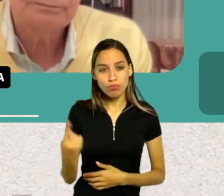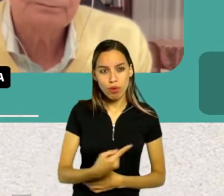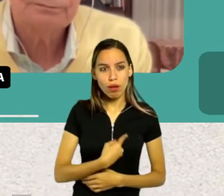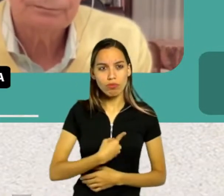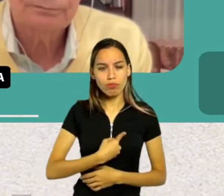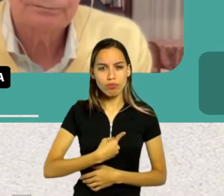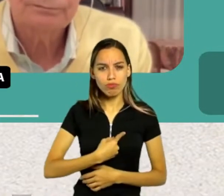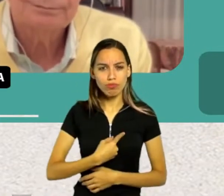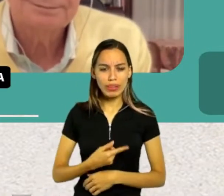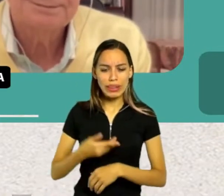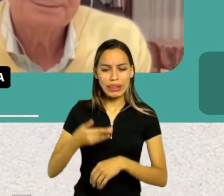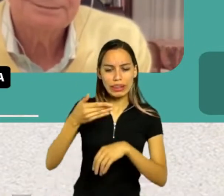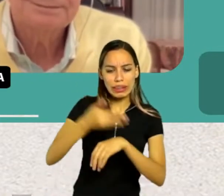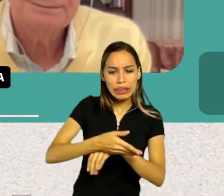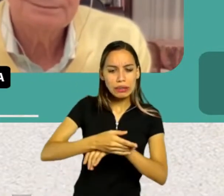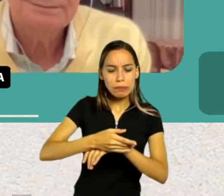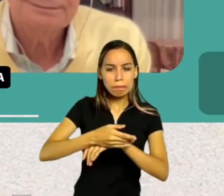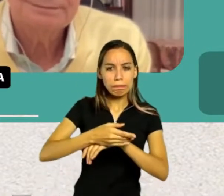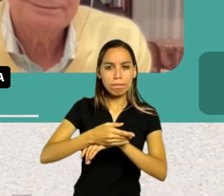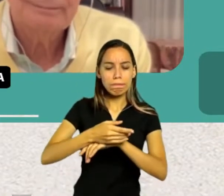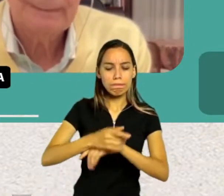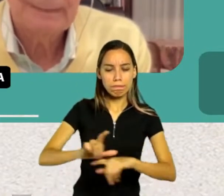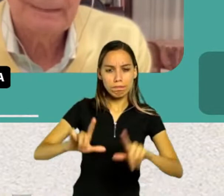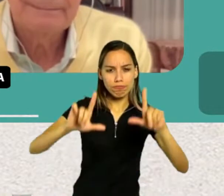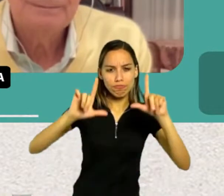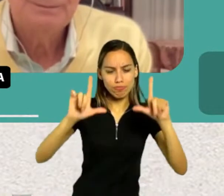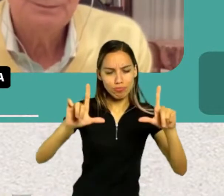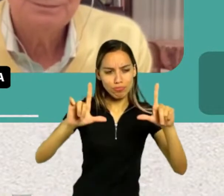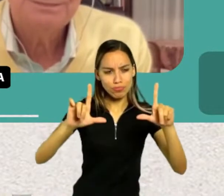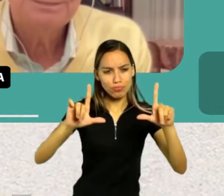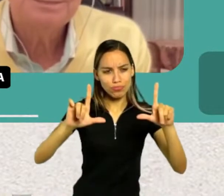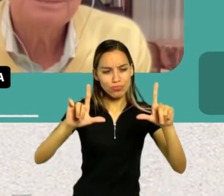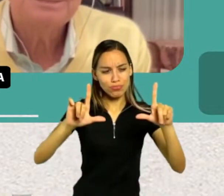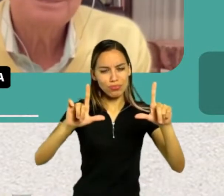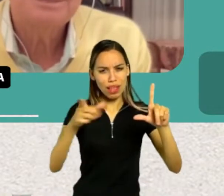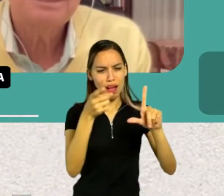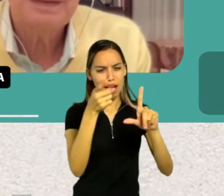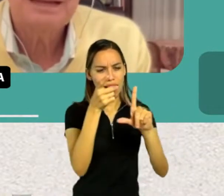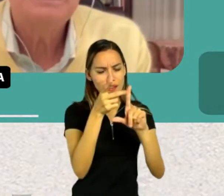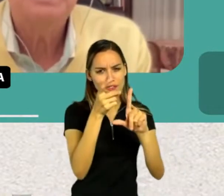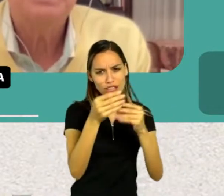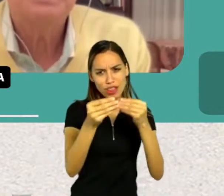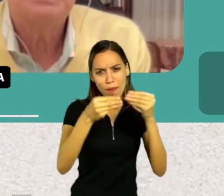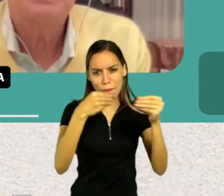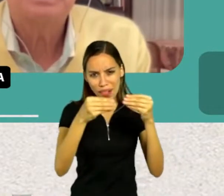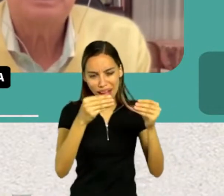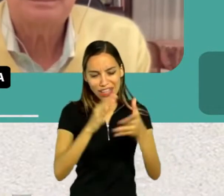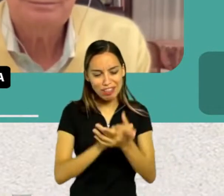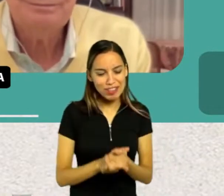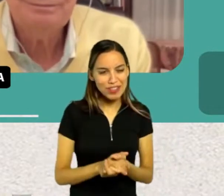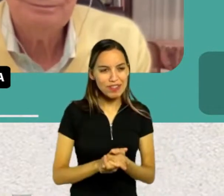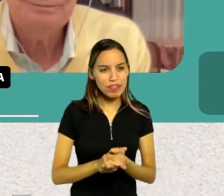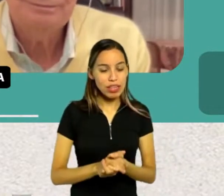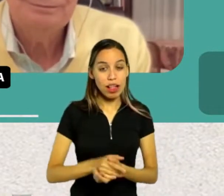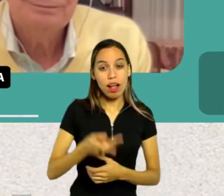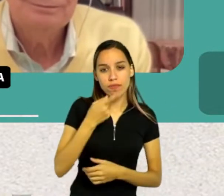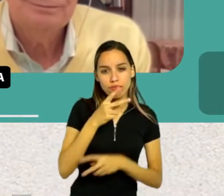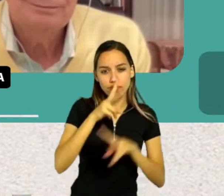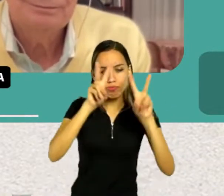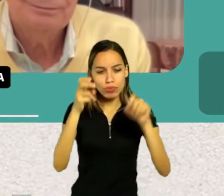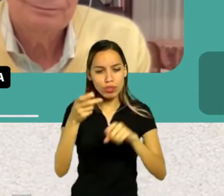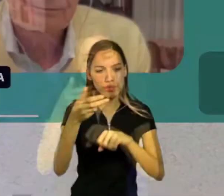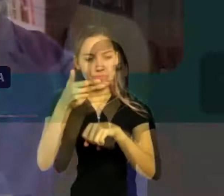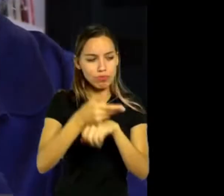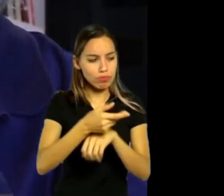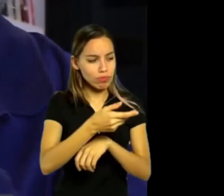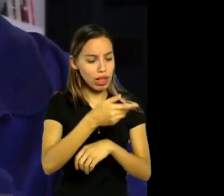plástico, vidro ou qualquer outra substância aí para falar sobre o novo livro do Drauzio, O